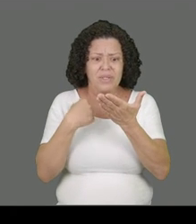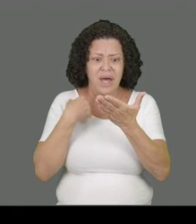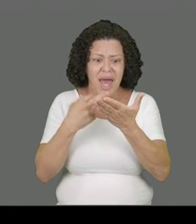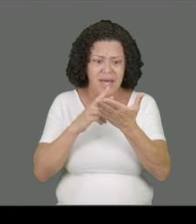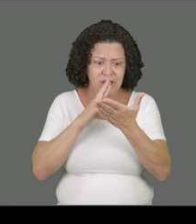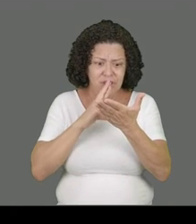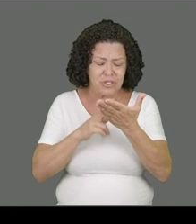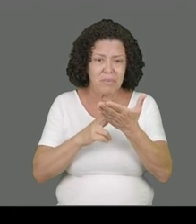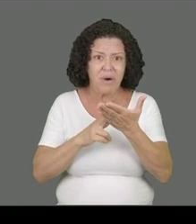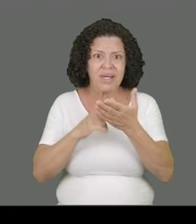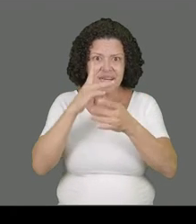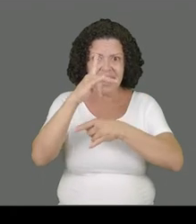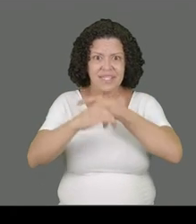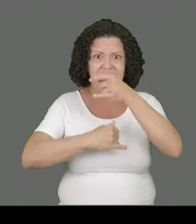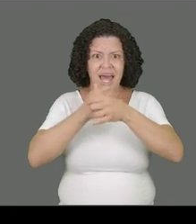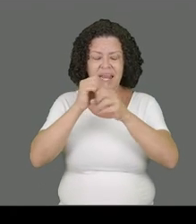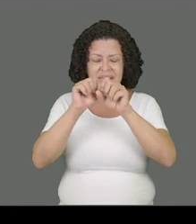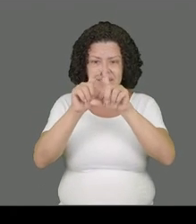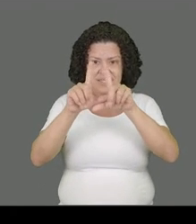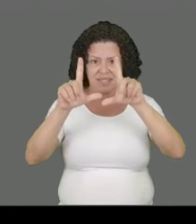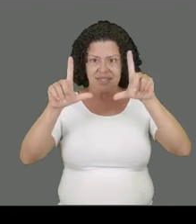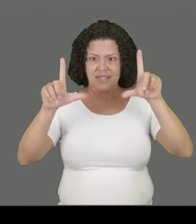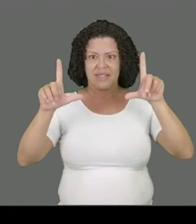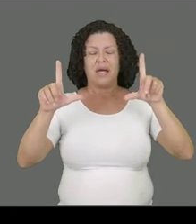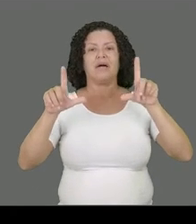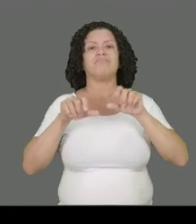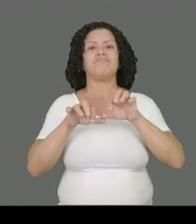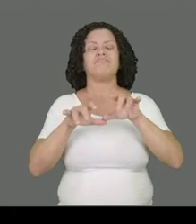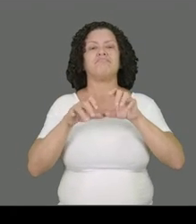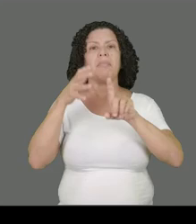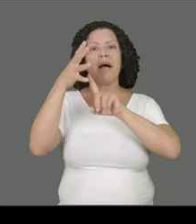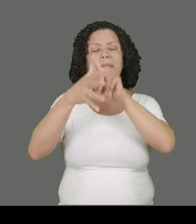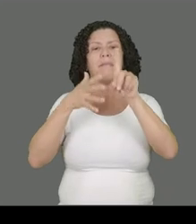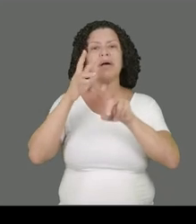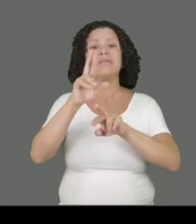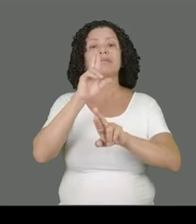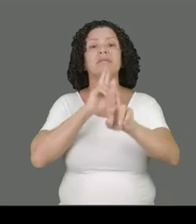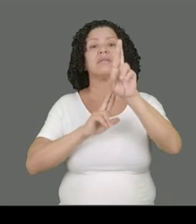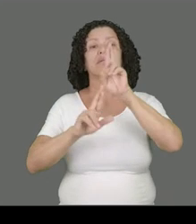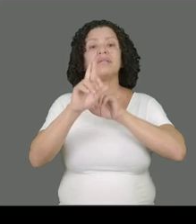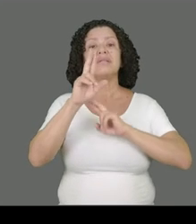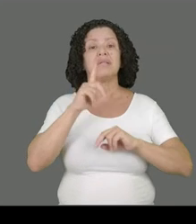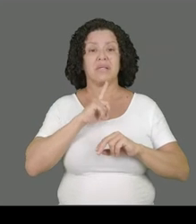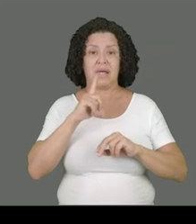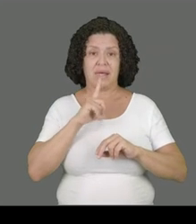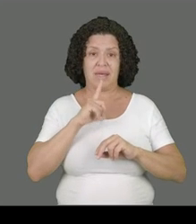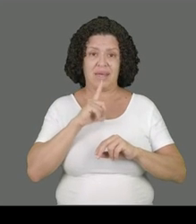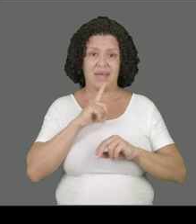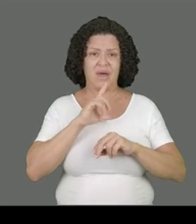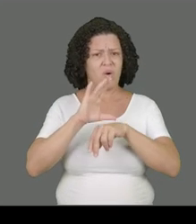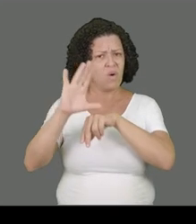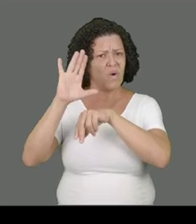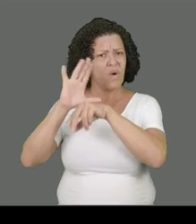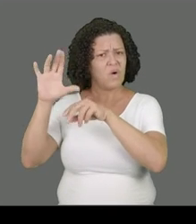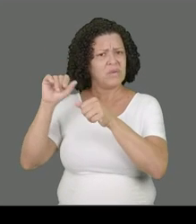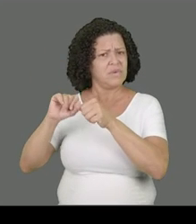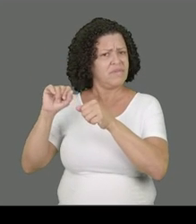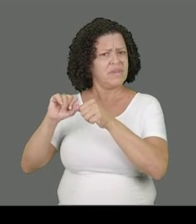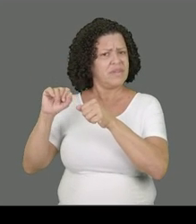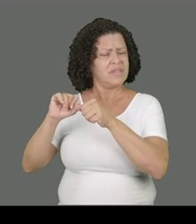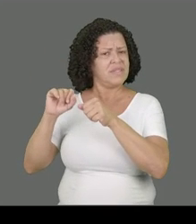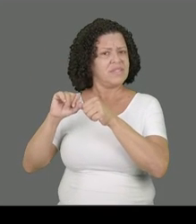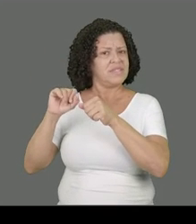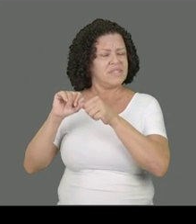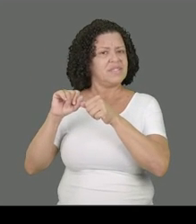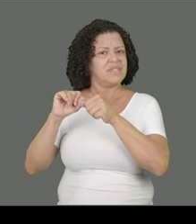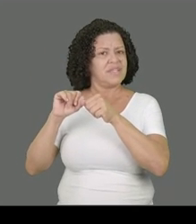livro chega na nossa mão. A gente abre a internet, a gente vai buscar uma palestra, alguma coisa, um curso